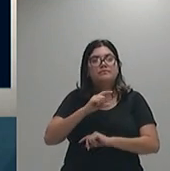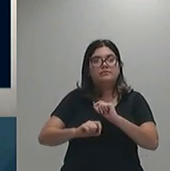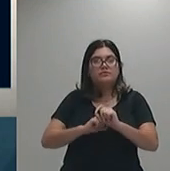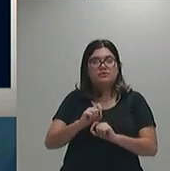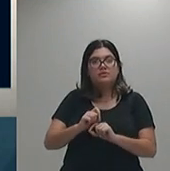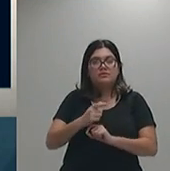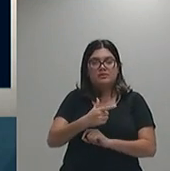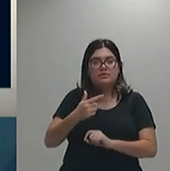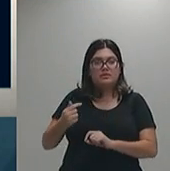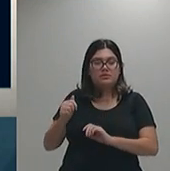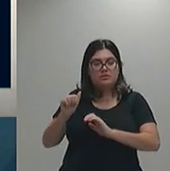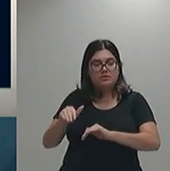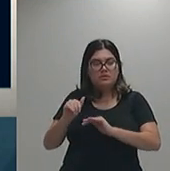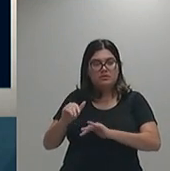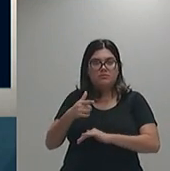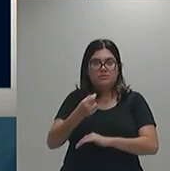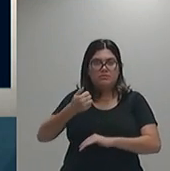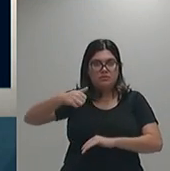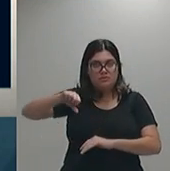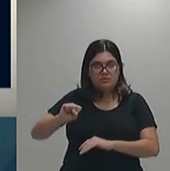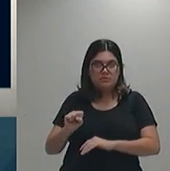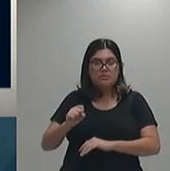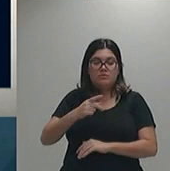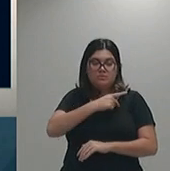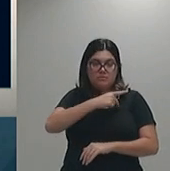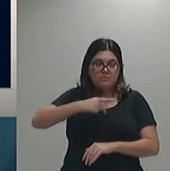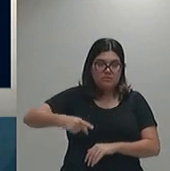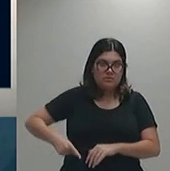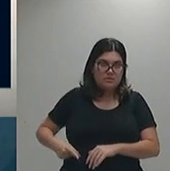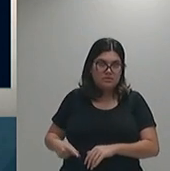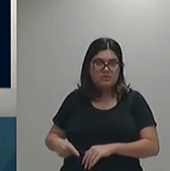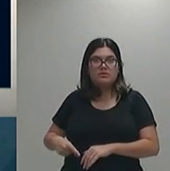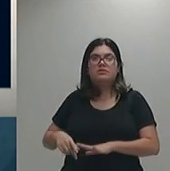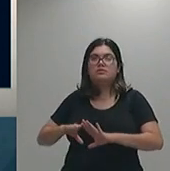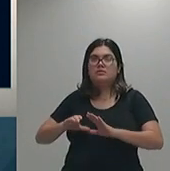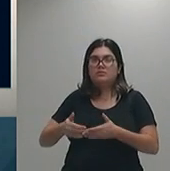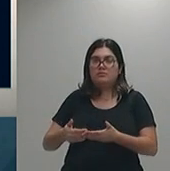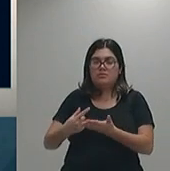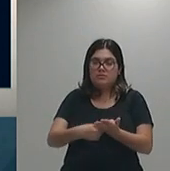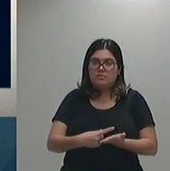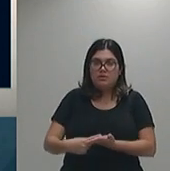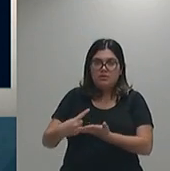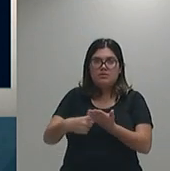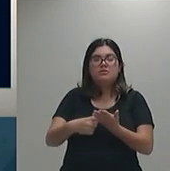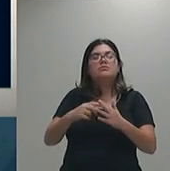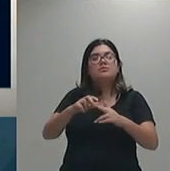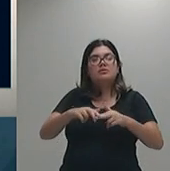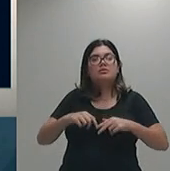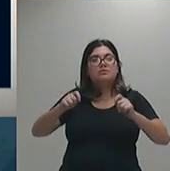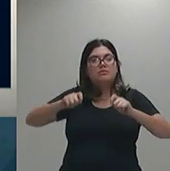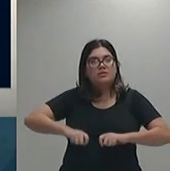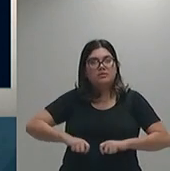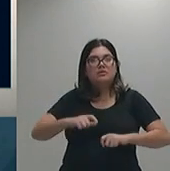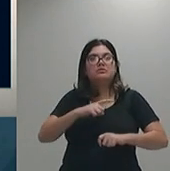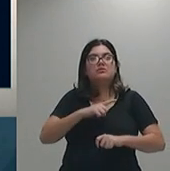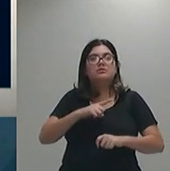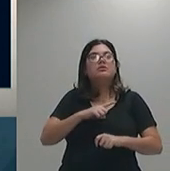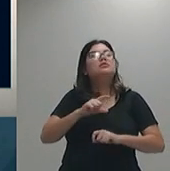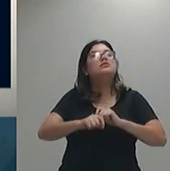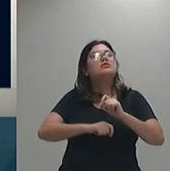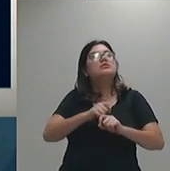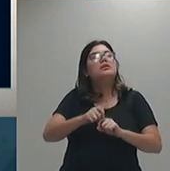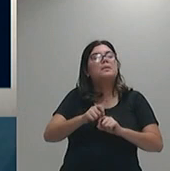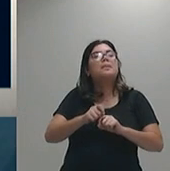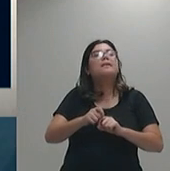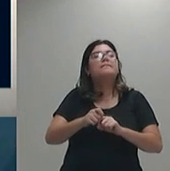setembro de 2018 o presidente da Câmara de arbitragem por força da competência que lhe é atribuído pelo regulamento decidiu